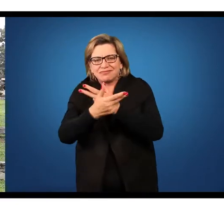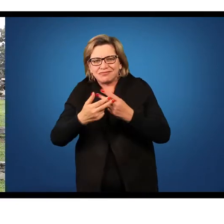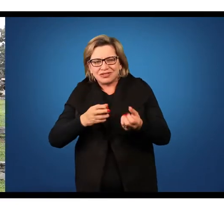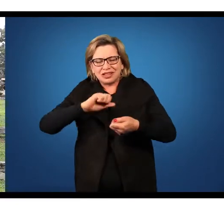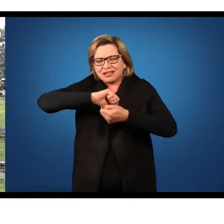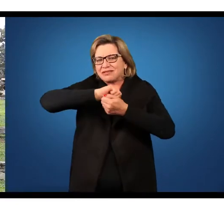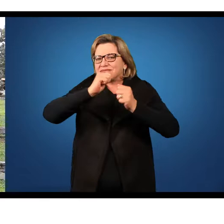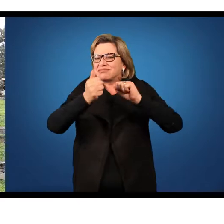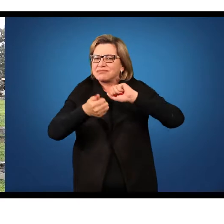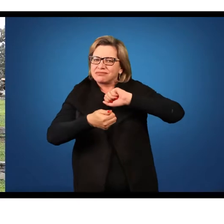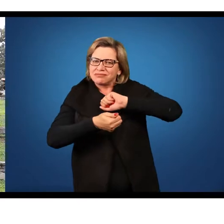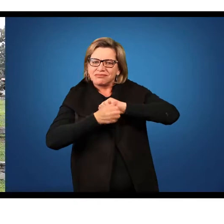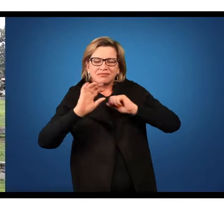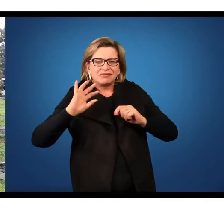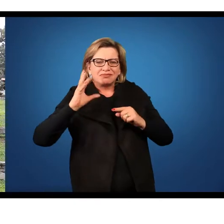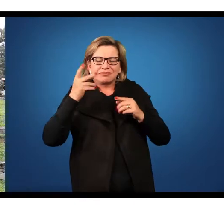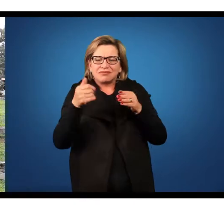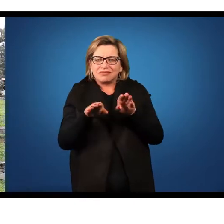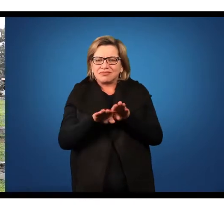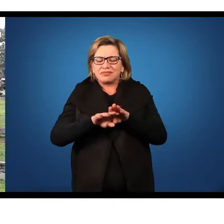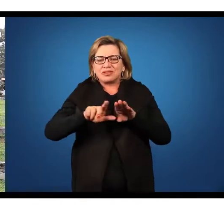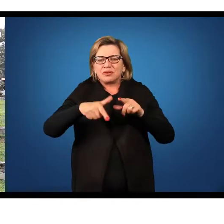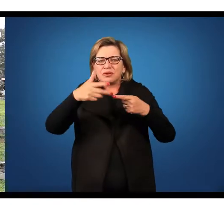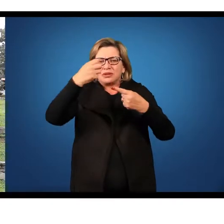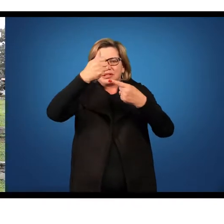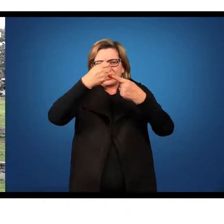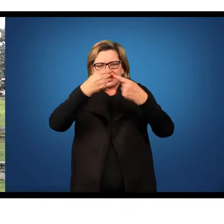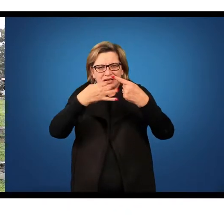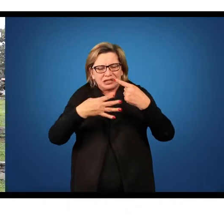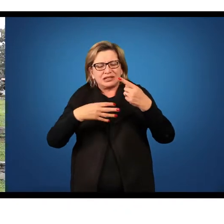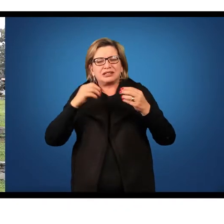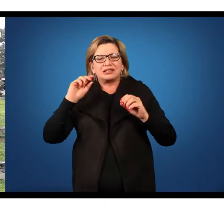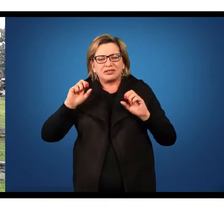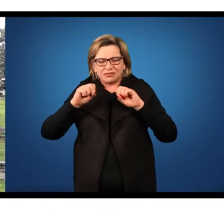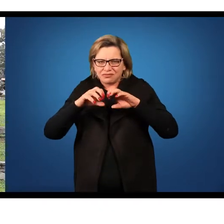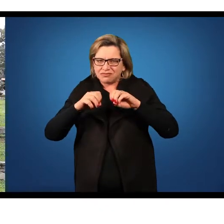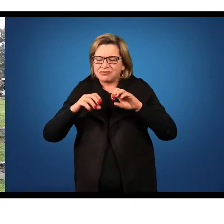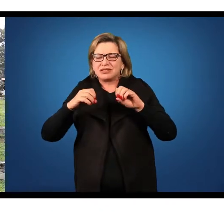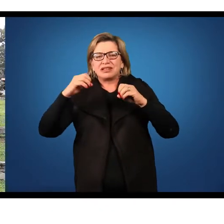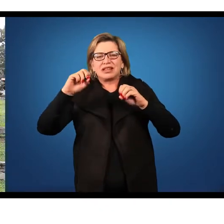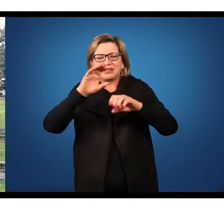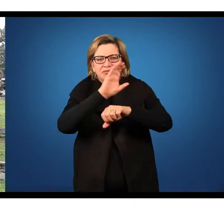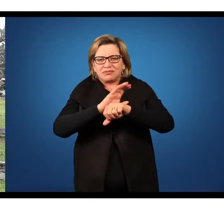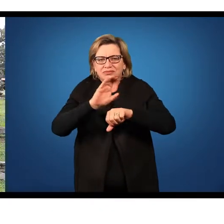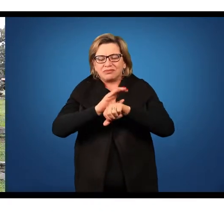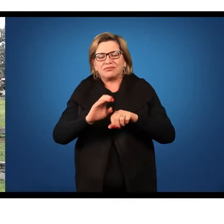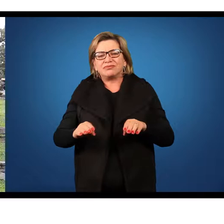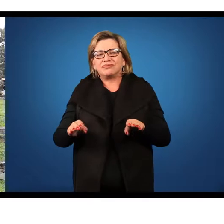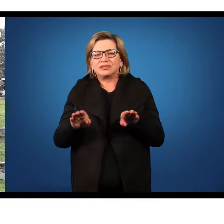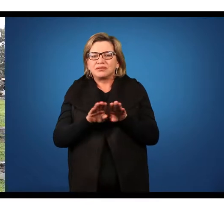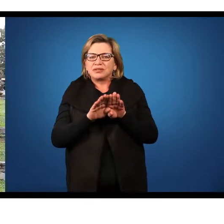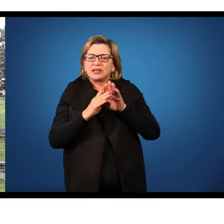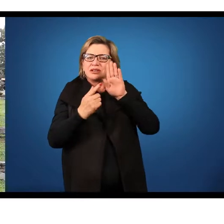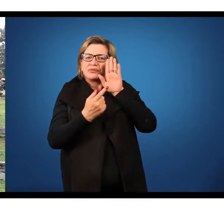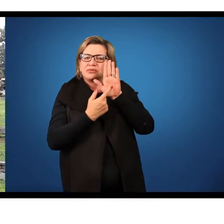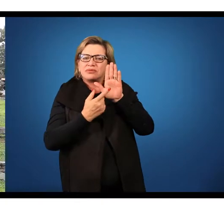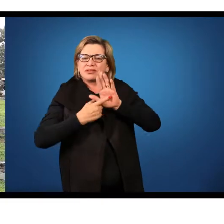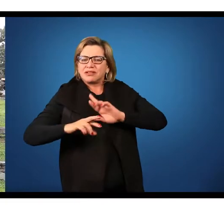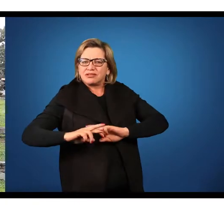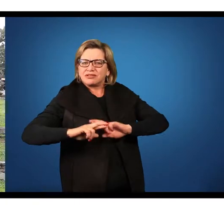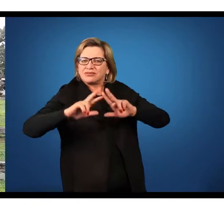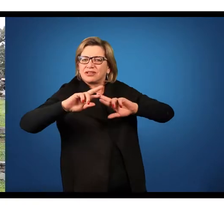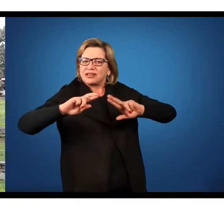adaptações e outras características mais que nós iremos aproveitar durante o curso. E nós vamos mostrar também um pouquinho da